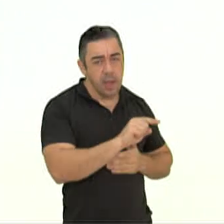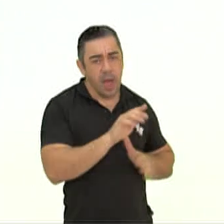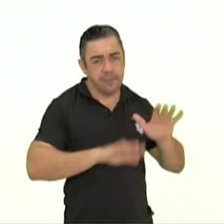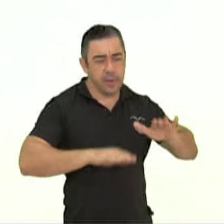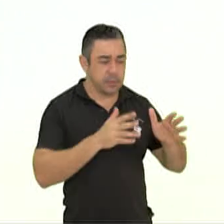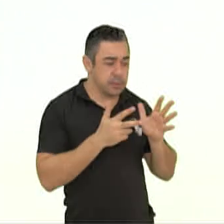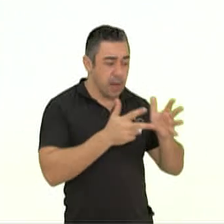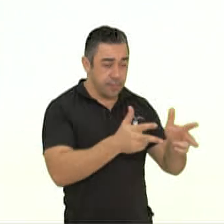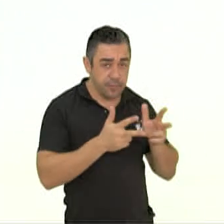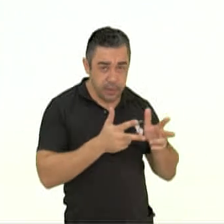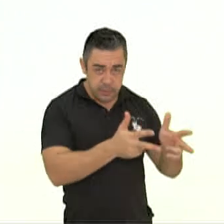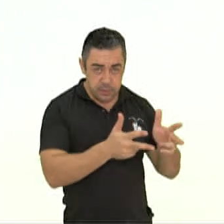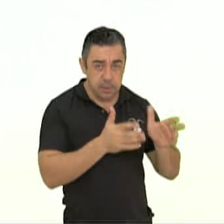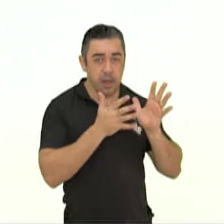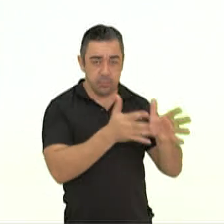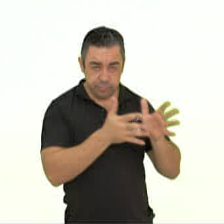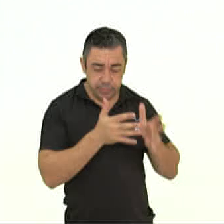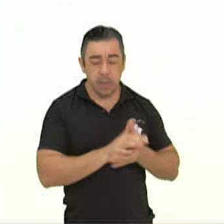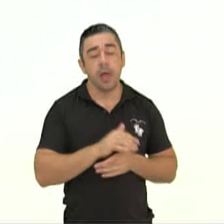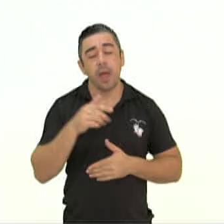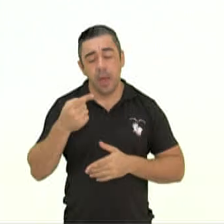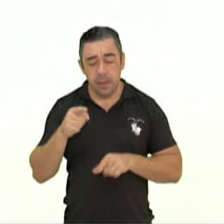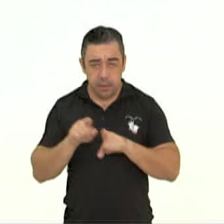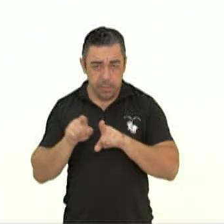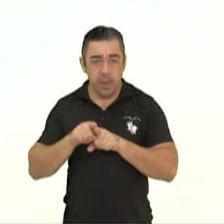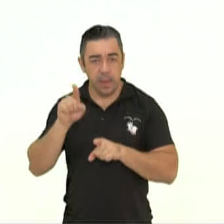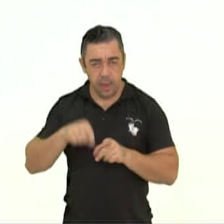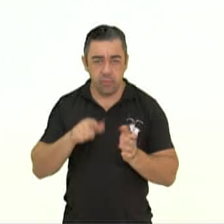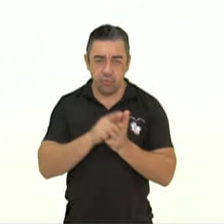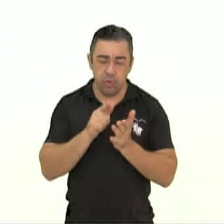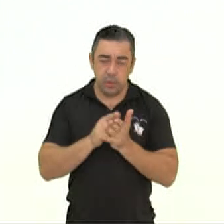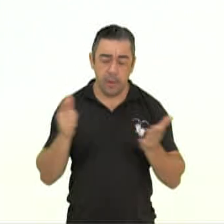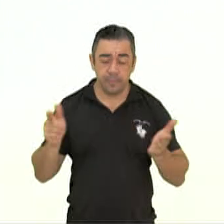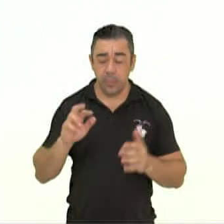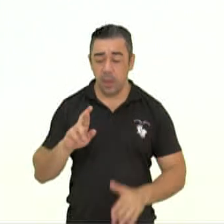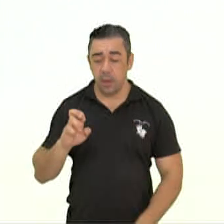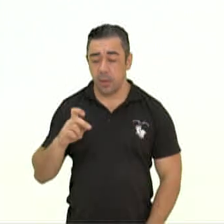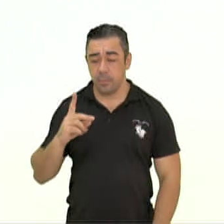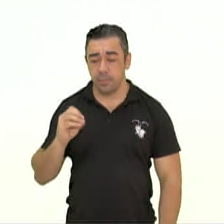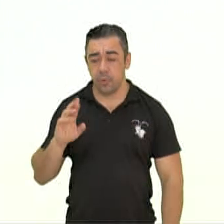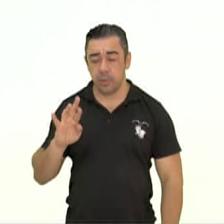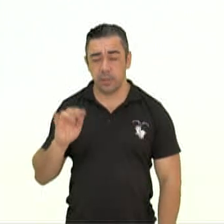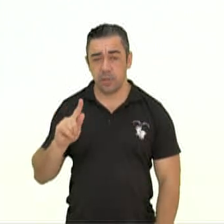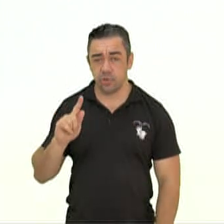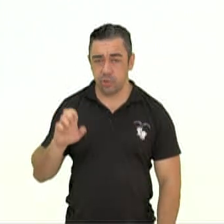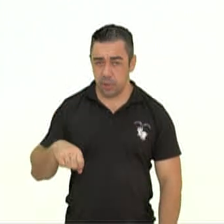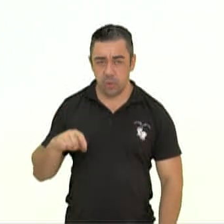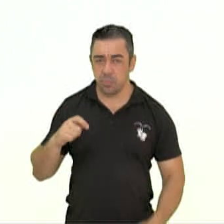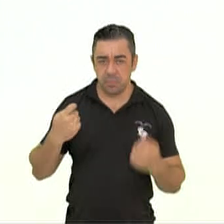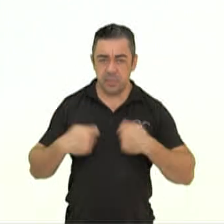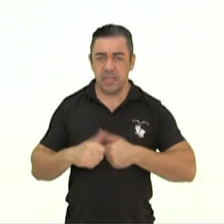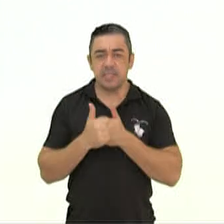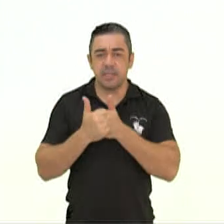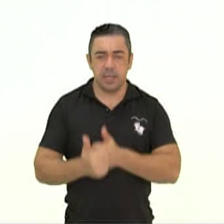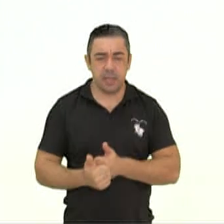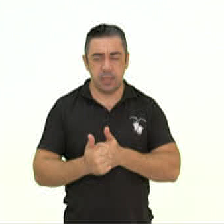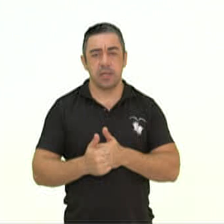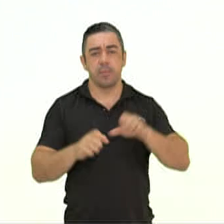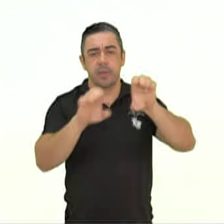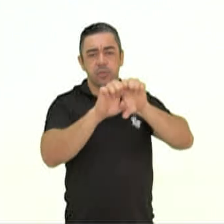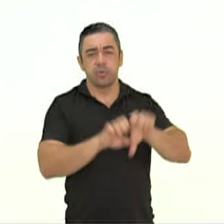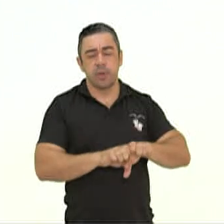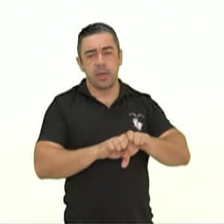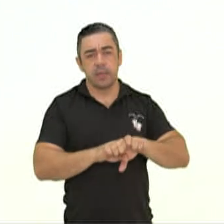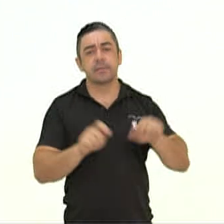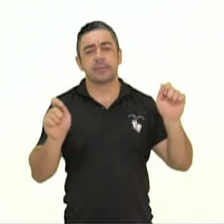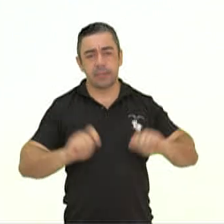trata de um gênero textual jornalístico, a reportagem não precisa obedecer uma estrutura determinada. O texto é mais